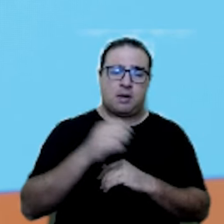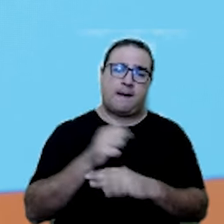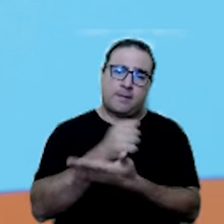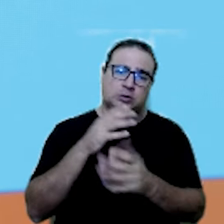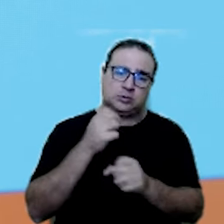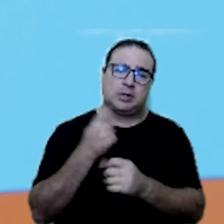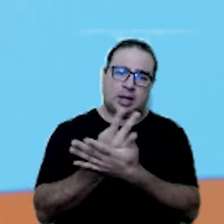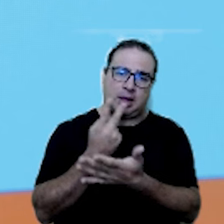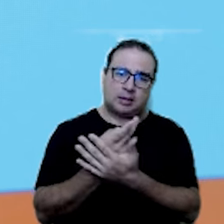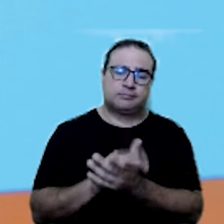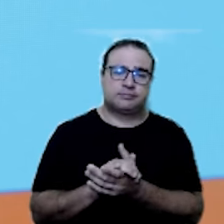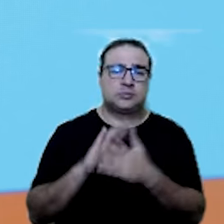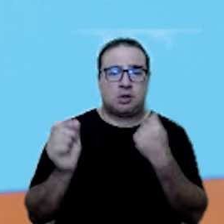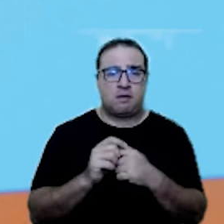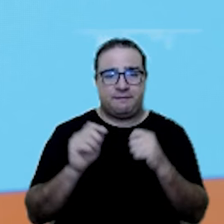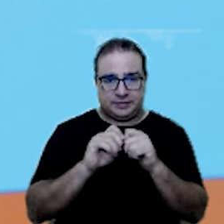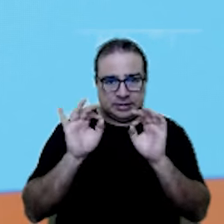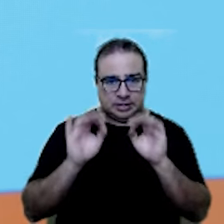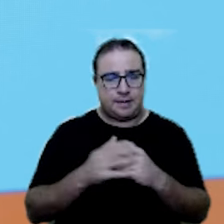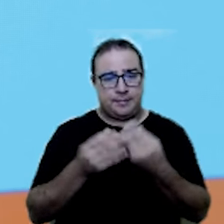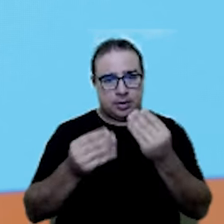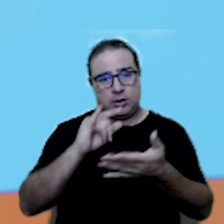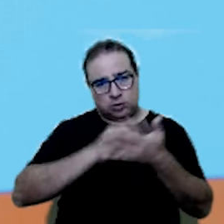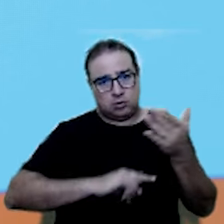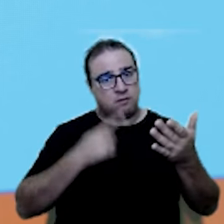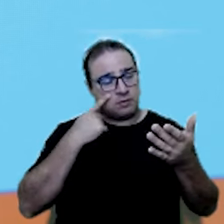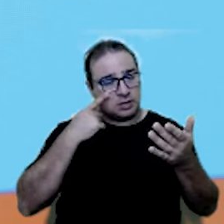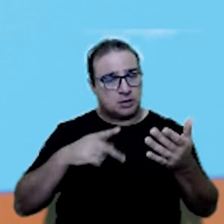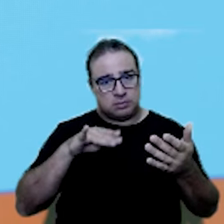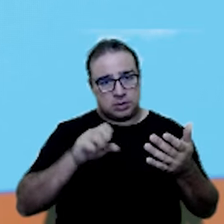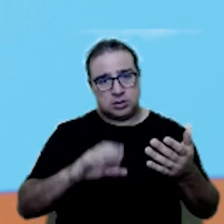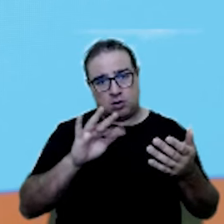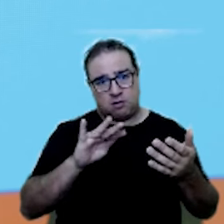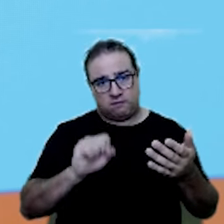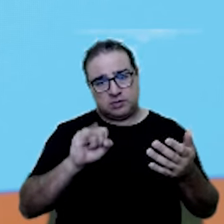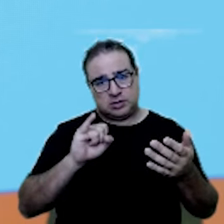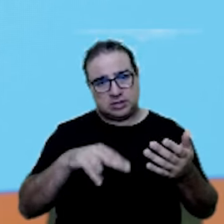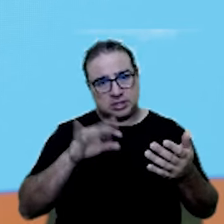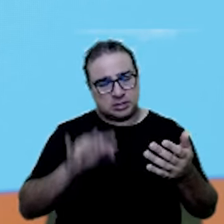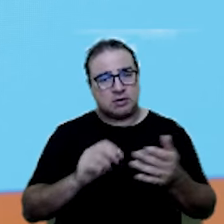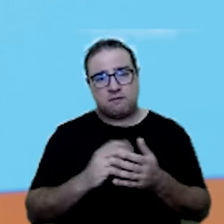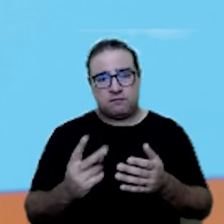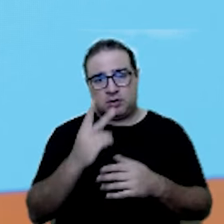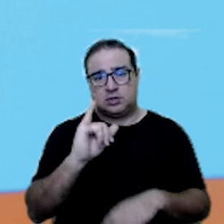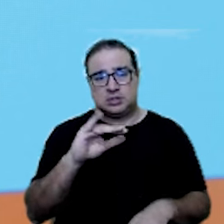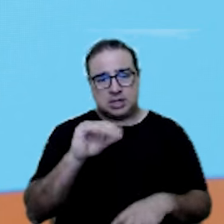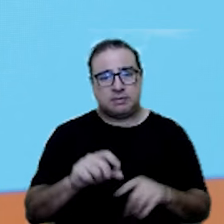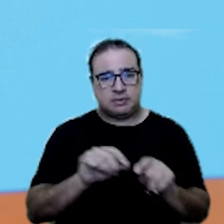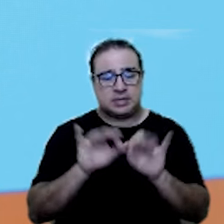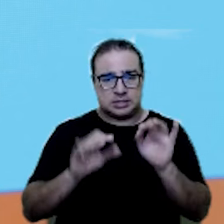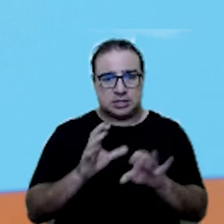então a base de cálculo estaria errada então quando for emitir transmitir o documento vê se o Pis cofin está certo e vê se o valor do